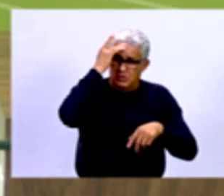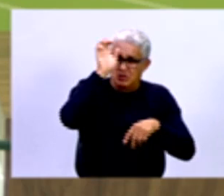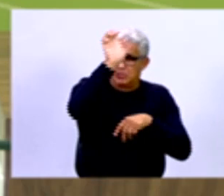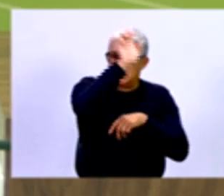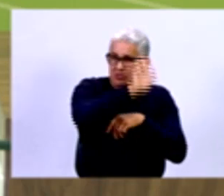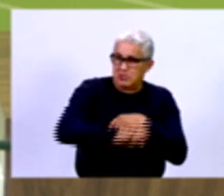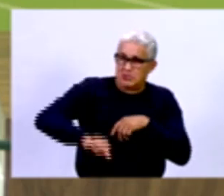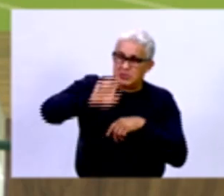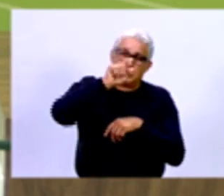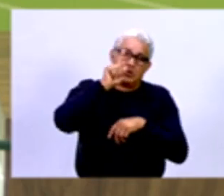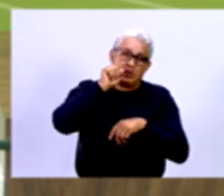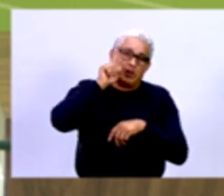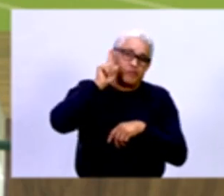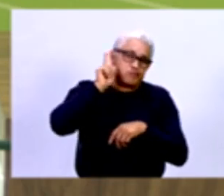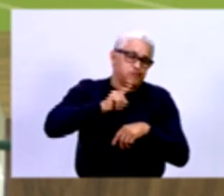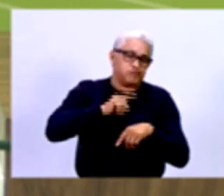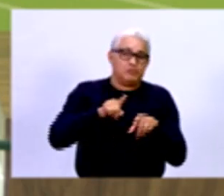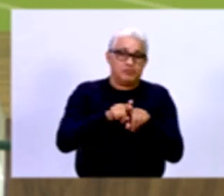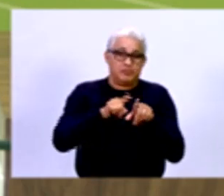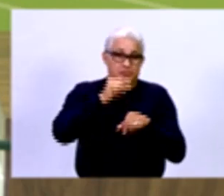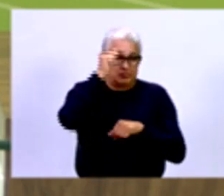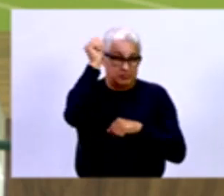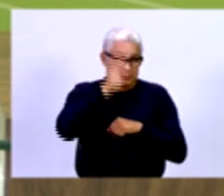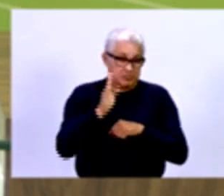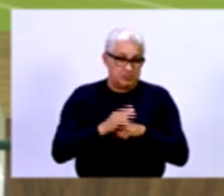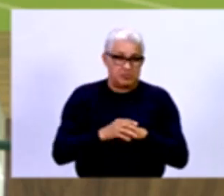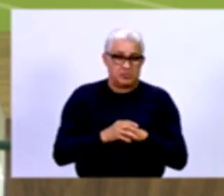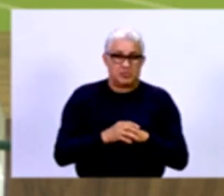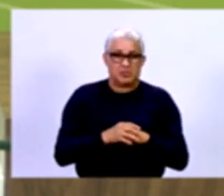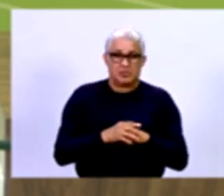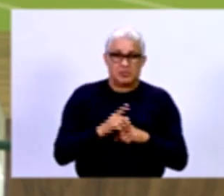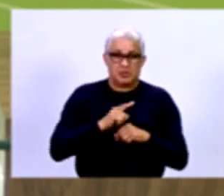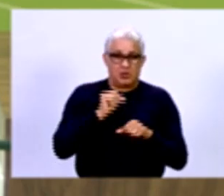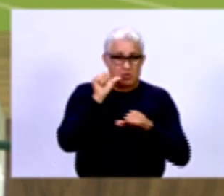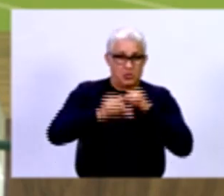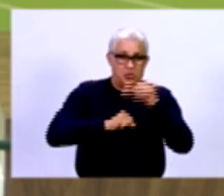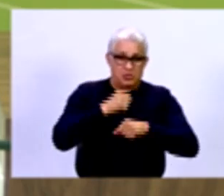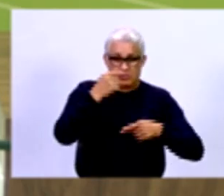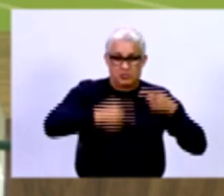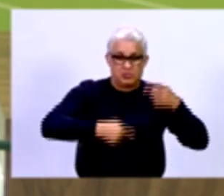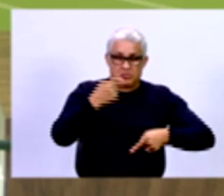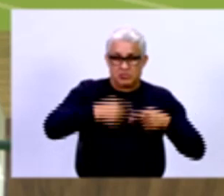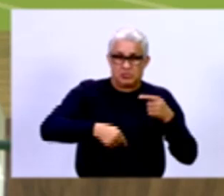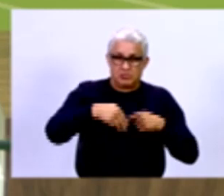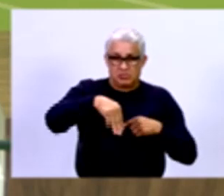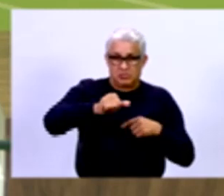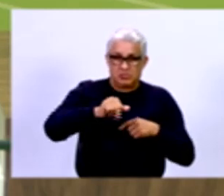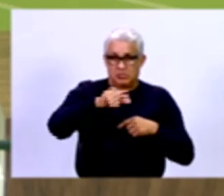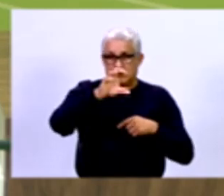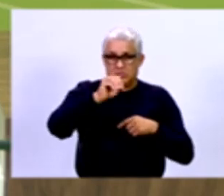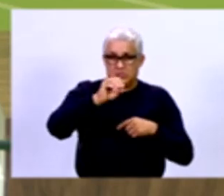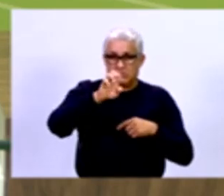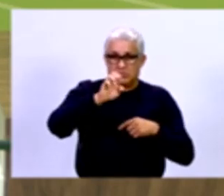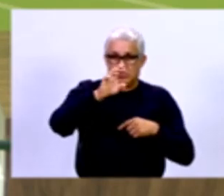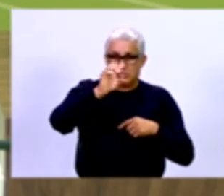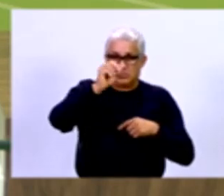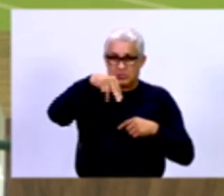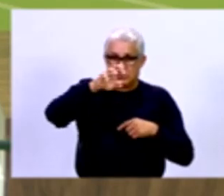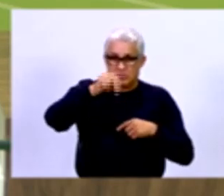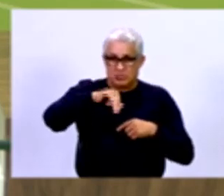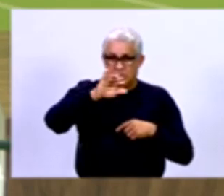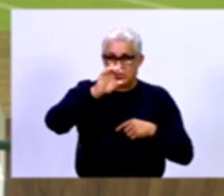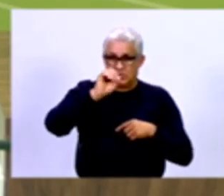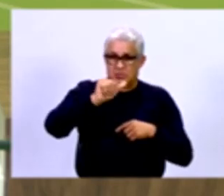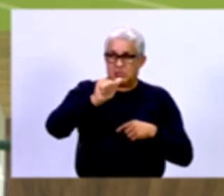pessoal dos Estados Unidos. E aí, quando o Brasil mudou um pouco sua política macroeconômica, a gente começou a ter esses déficits orçamentários, como a